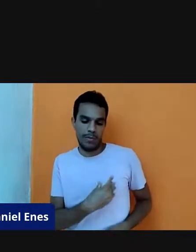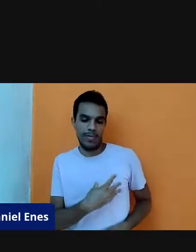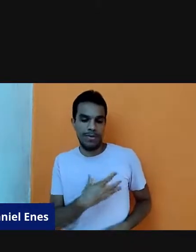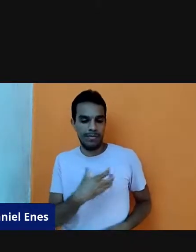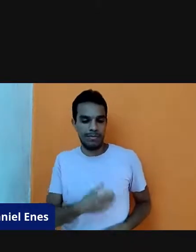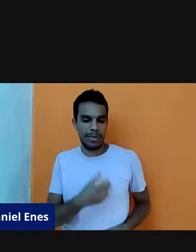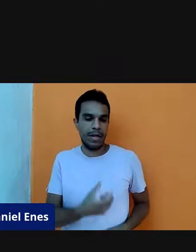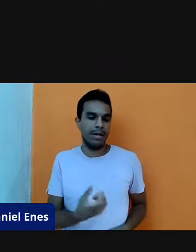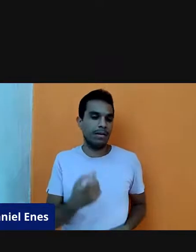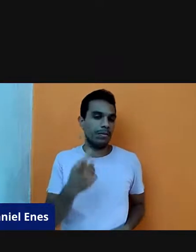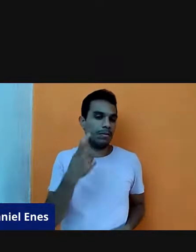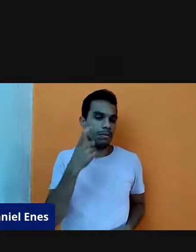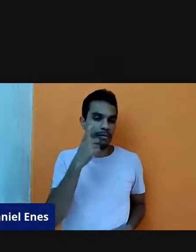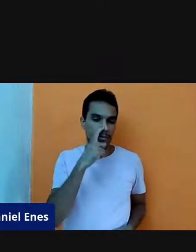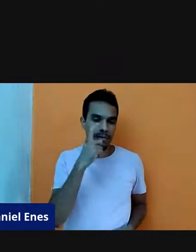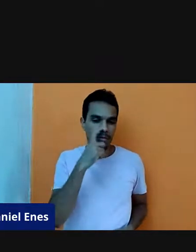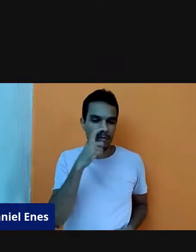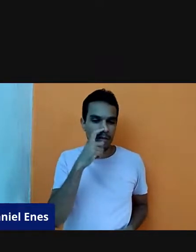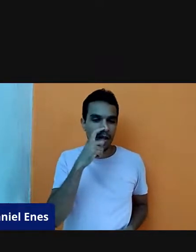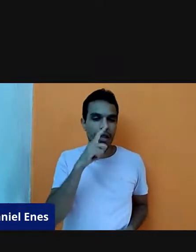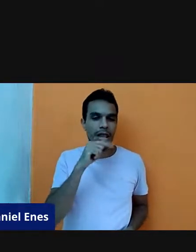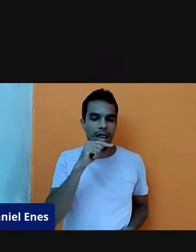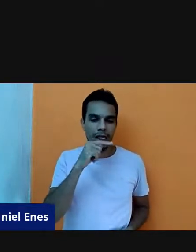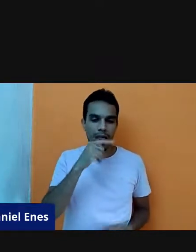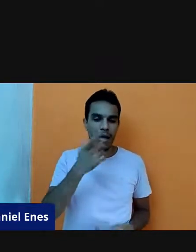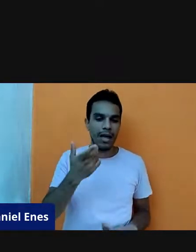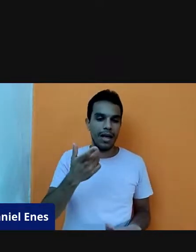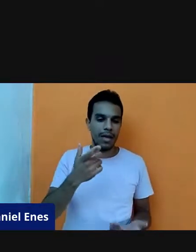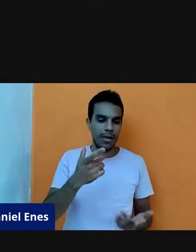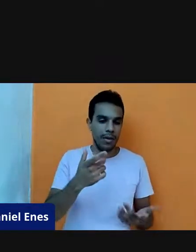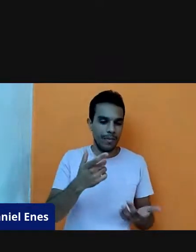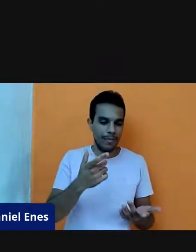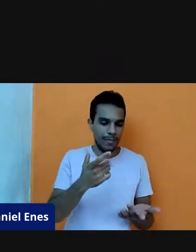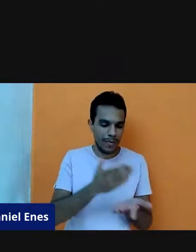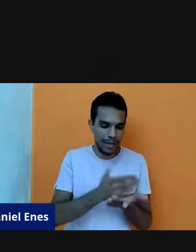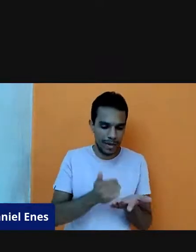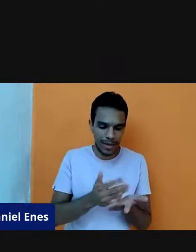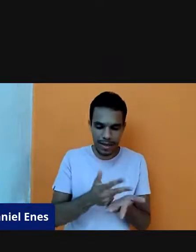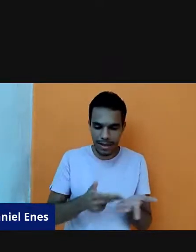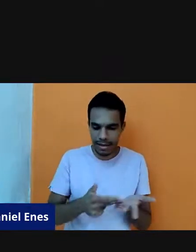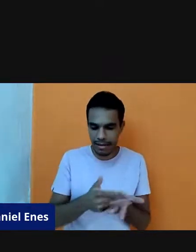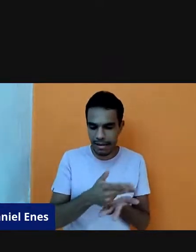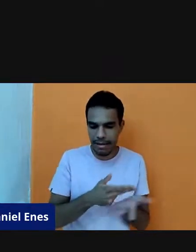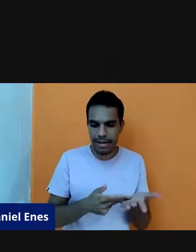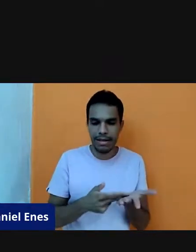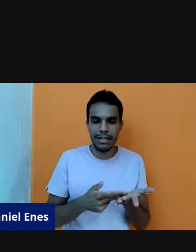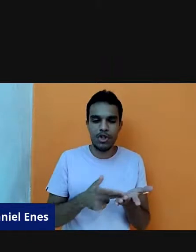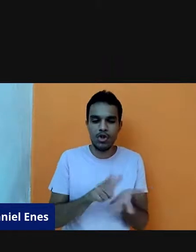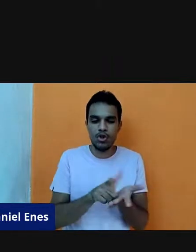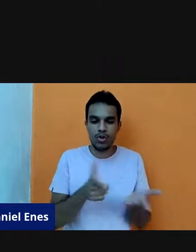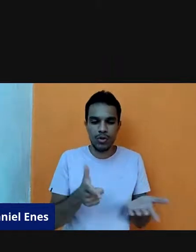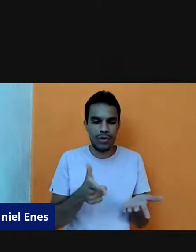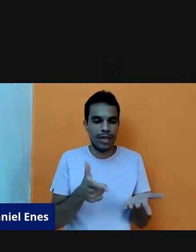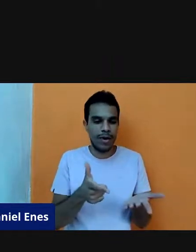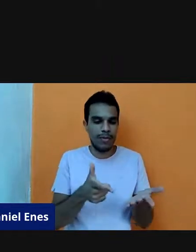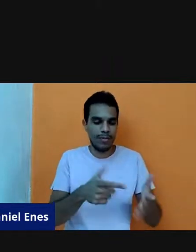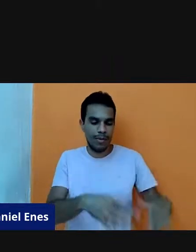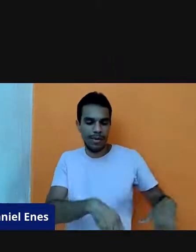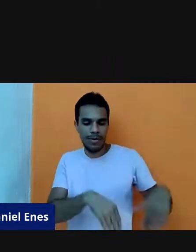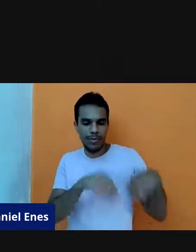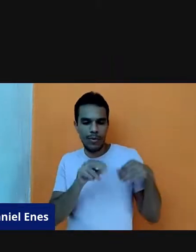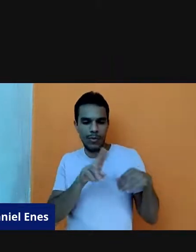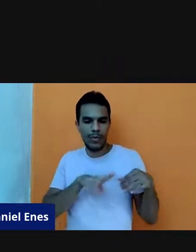bolacha d'água, pedaço de jornal para servir de cobertor. Né? Aparecem ali duas ciganas que